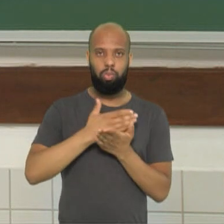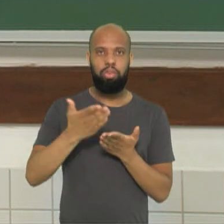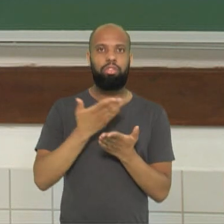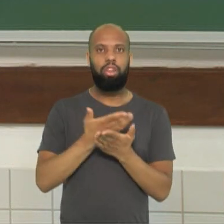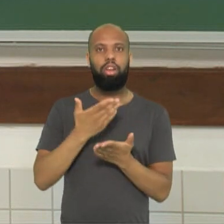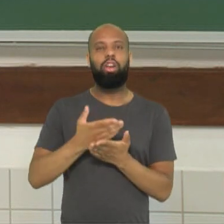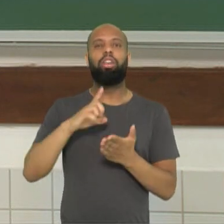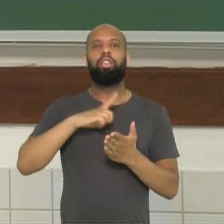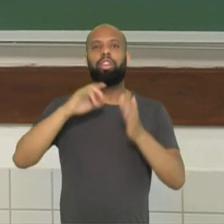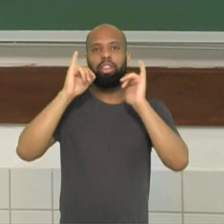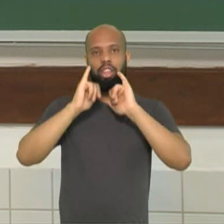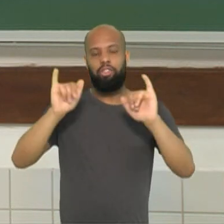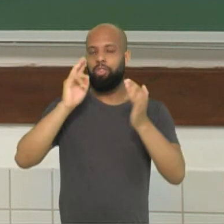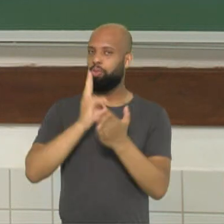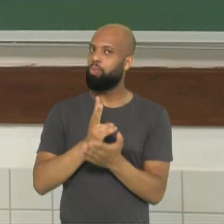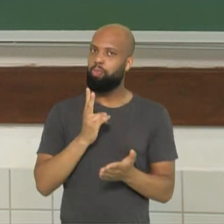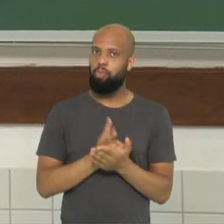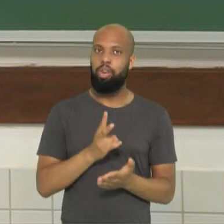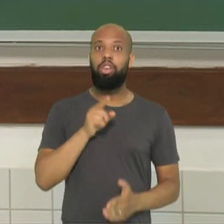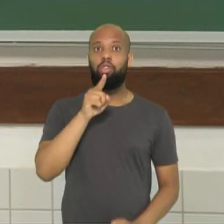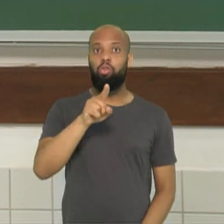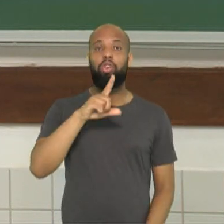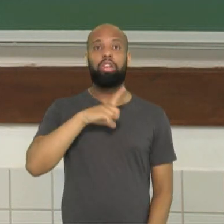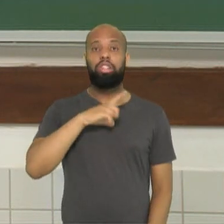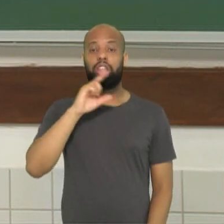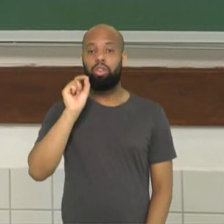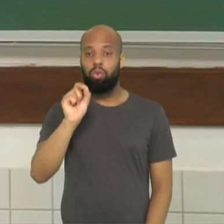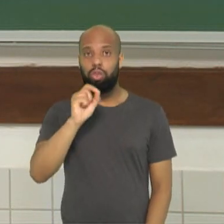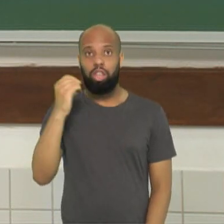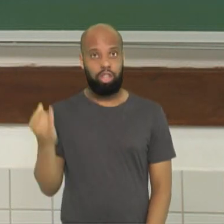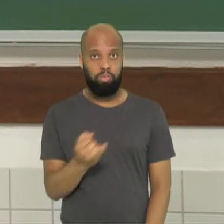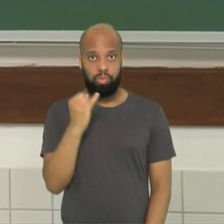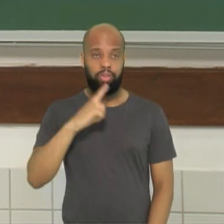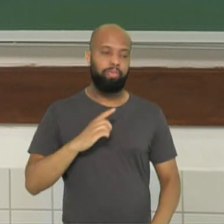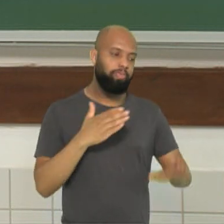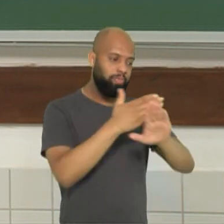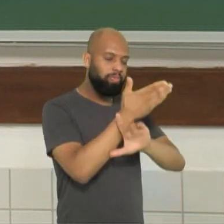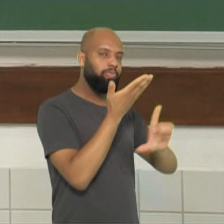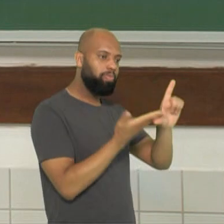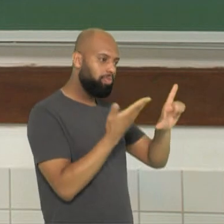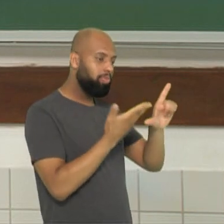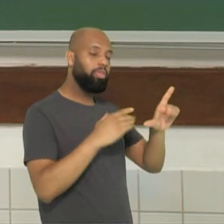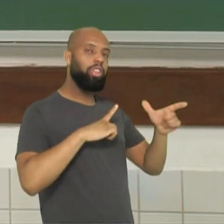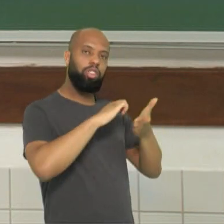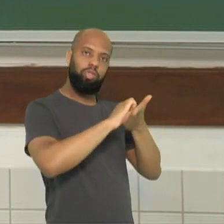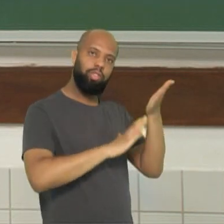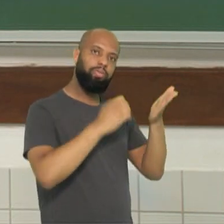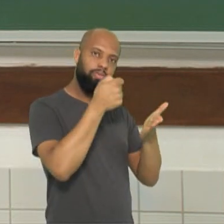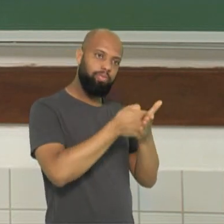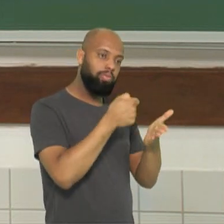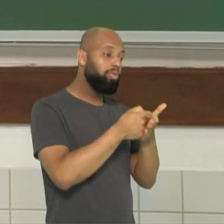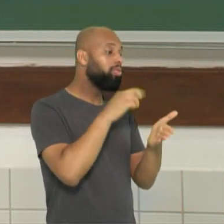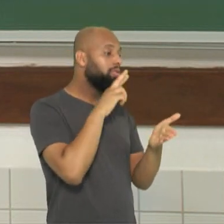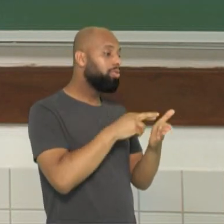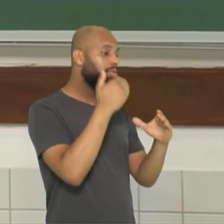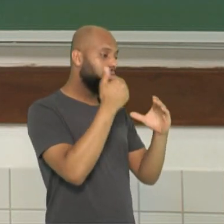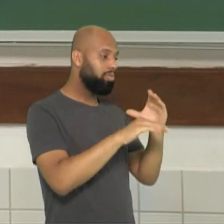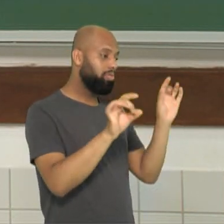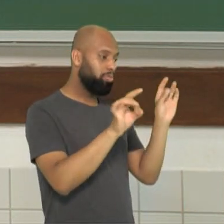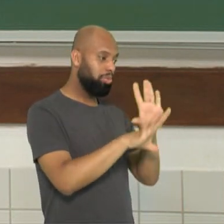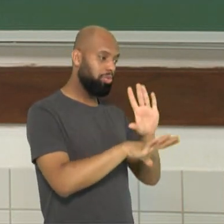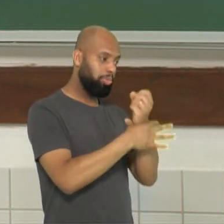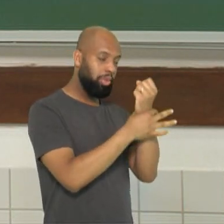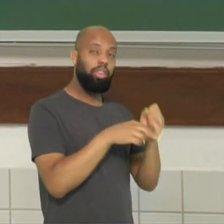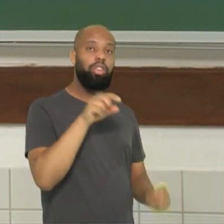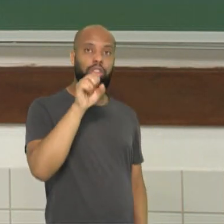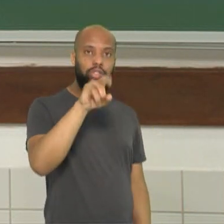os recados de sempre, né? Você não deve esquecer de realizar a sua atividade obrigatória e você que entrega